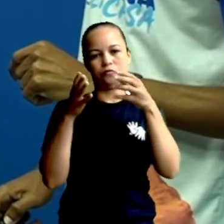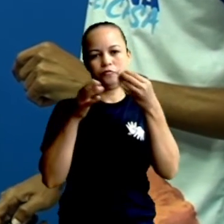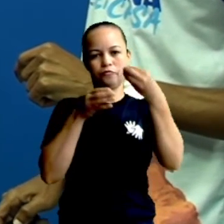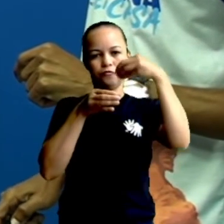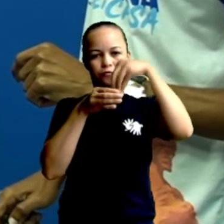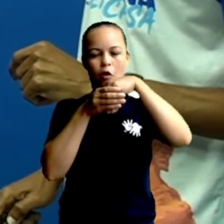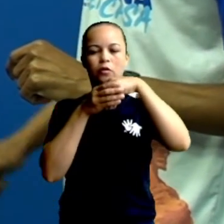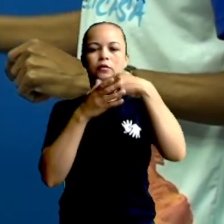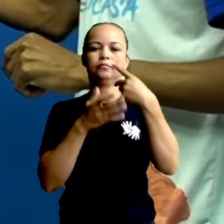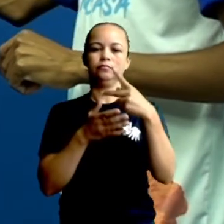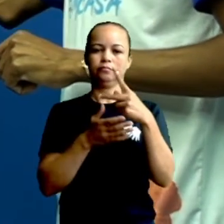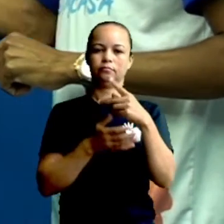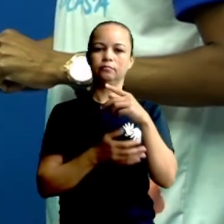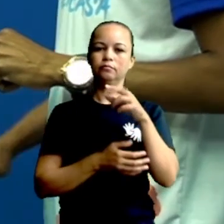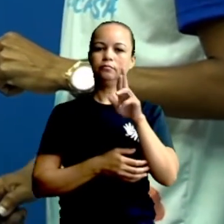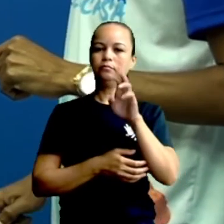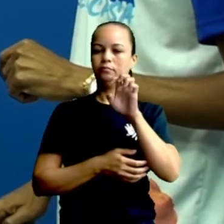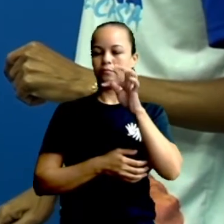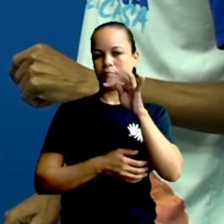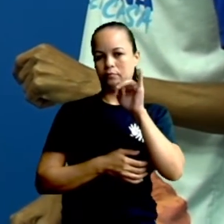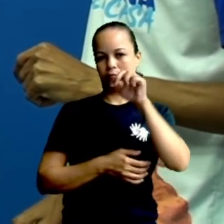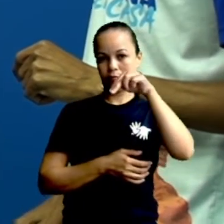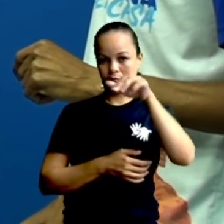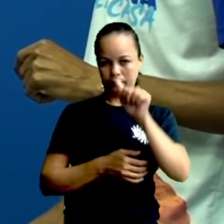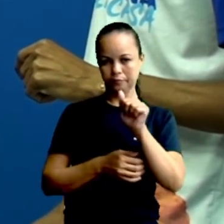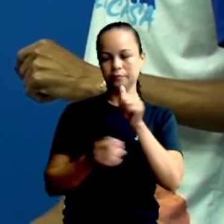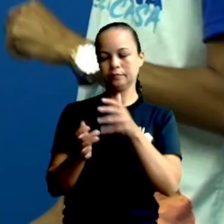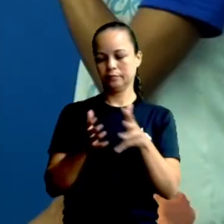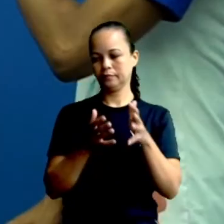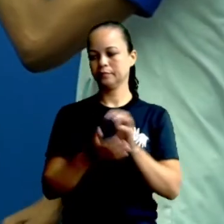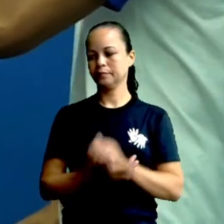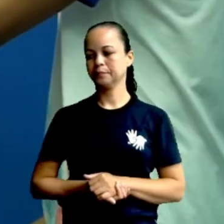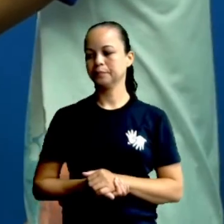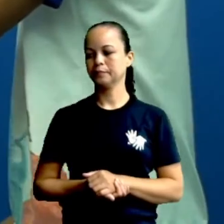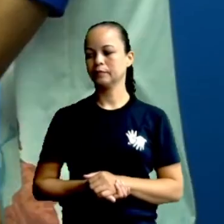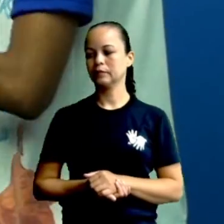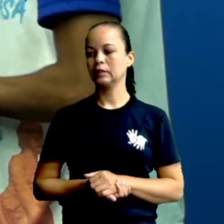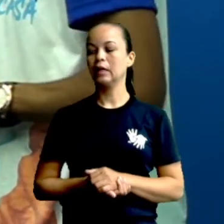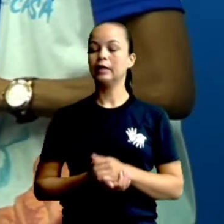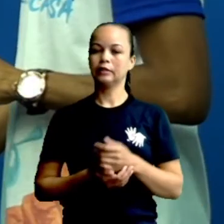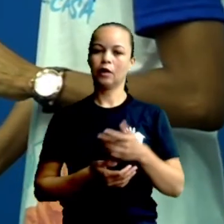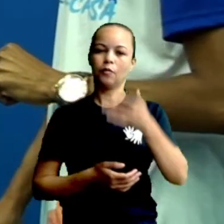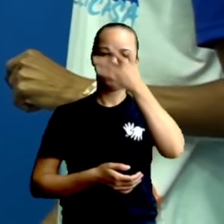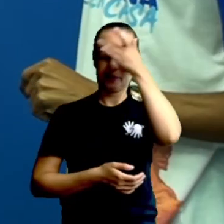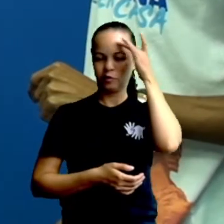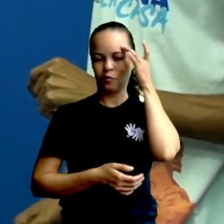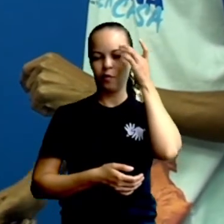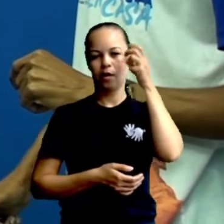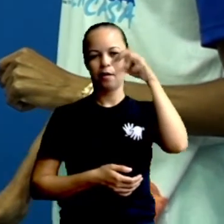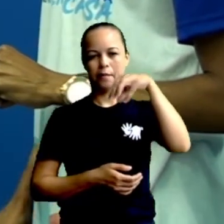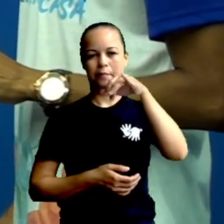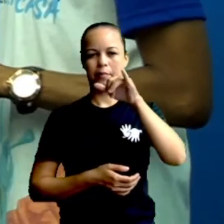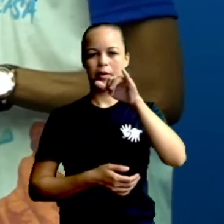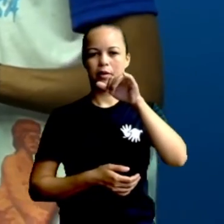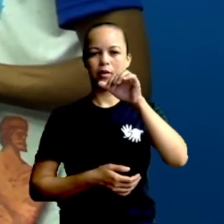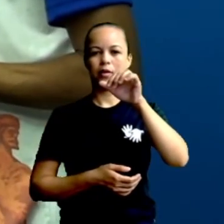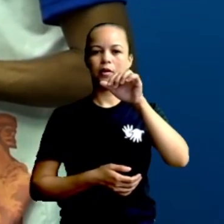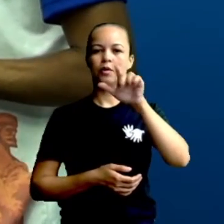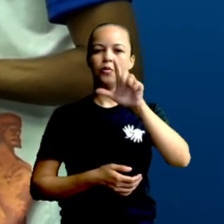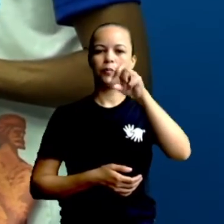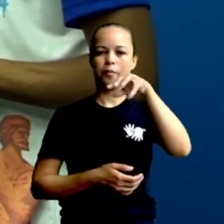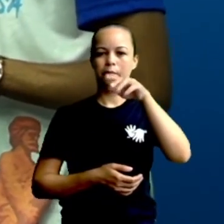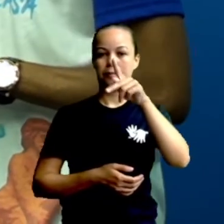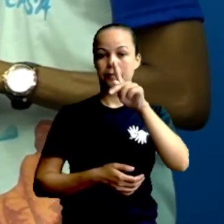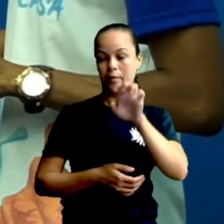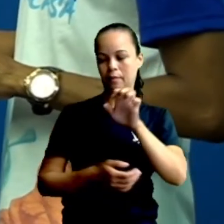retina. Tá? A imagem foque na retina aí, é formada na retina. Então essa é a pessoa míope. Eu tenho aqui também uma